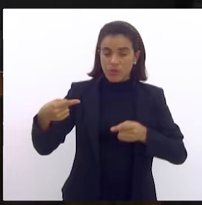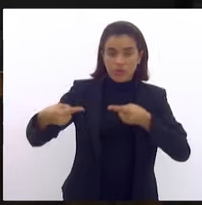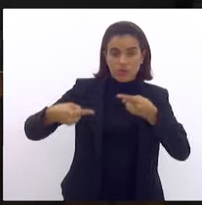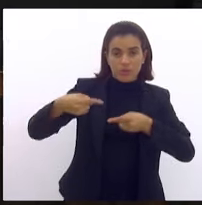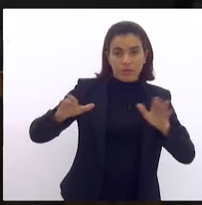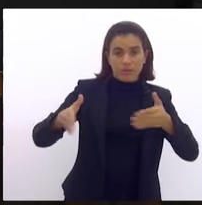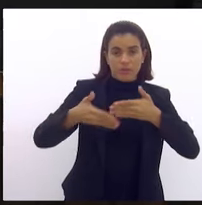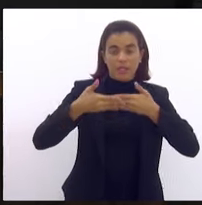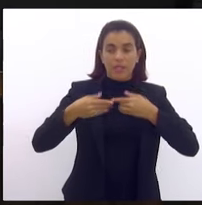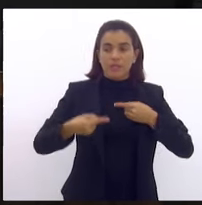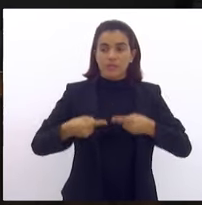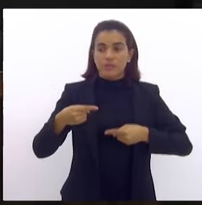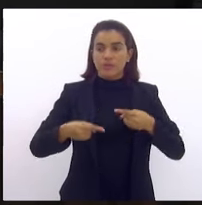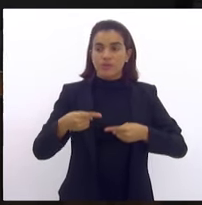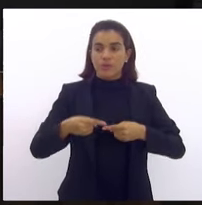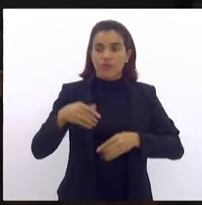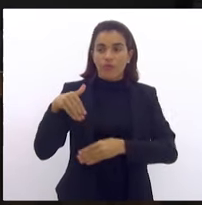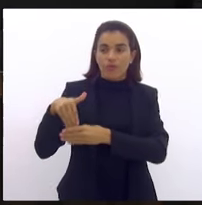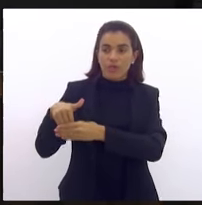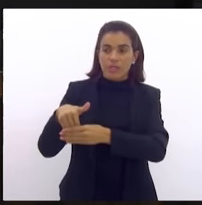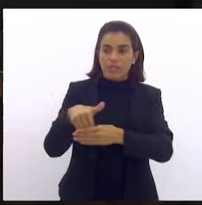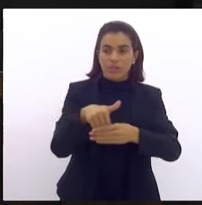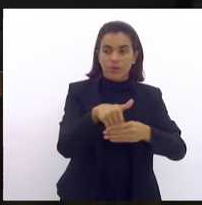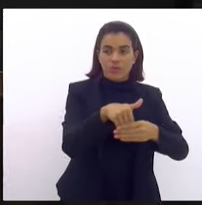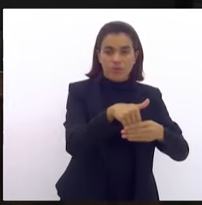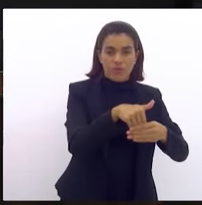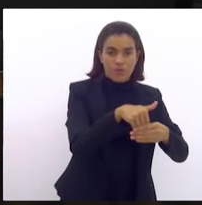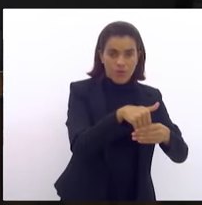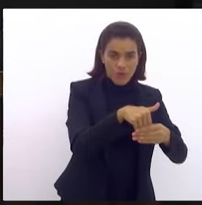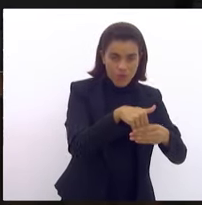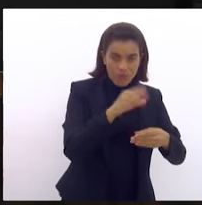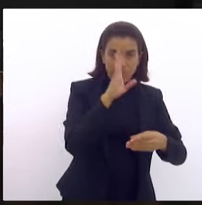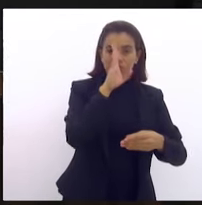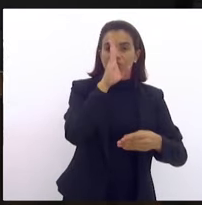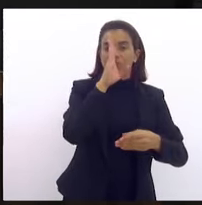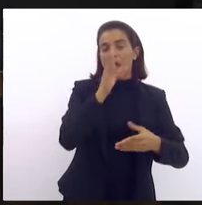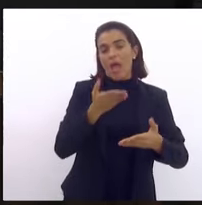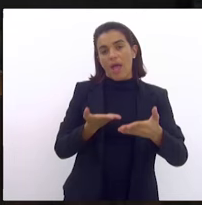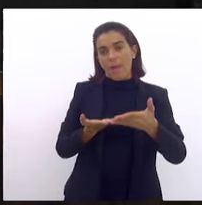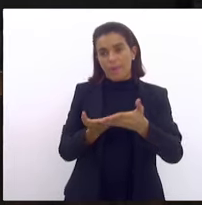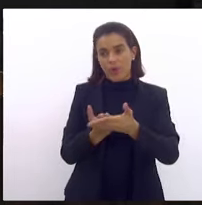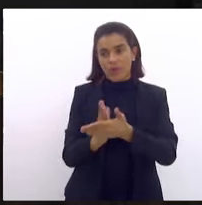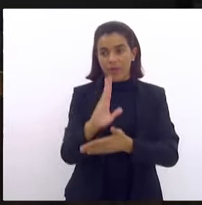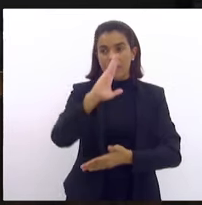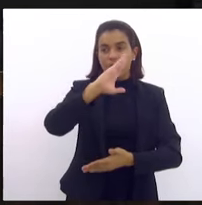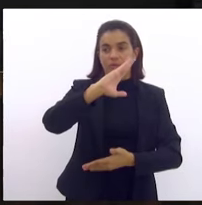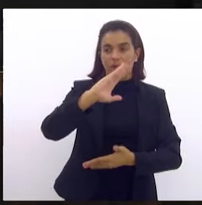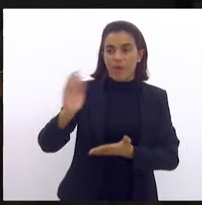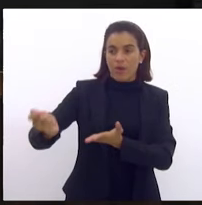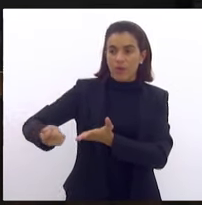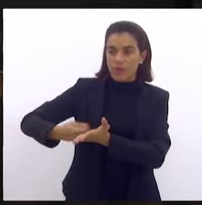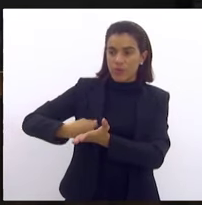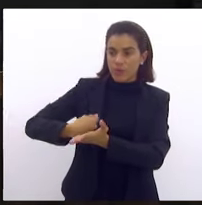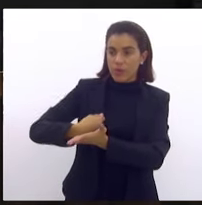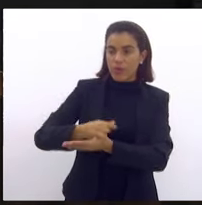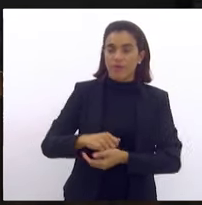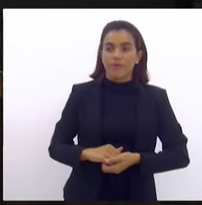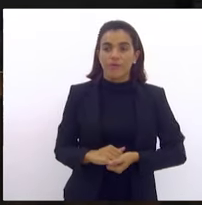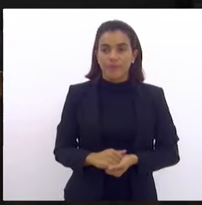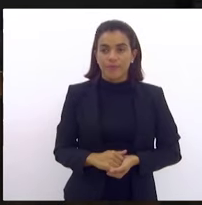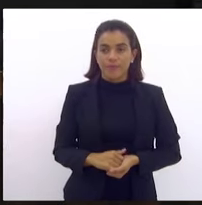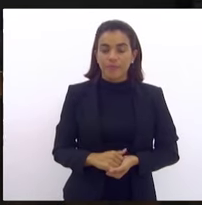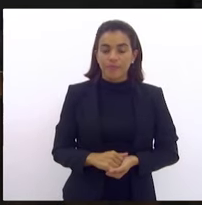discutir, encerrada a discussão. Em votação, senhores que aprovam, permaneçam como estão. Aprovado, vai autógrafo.